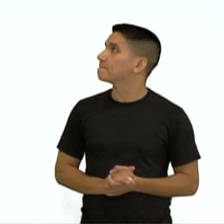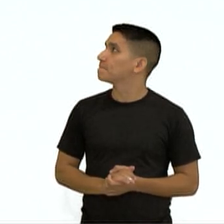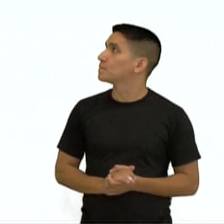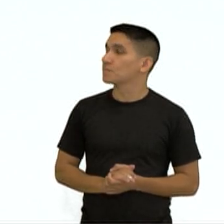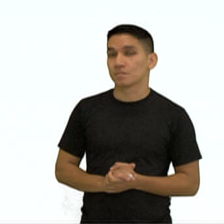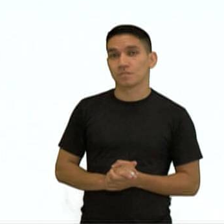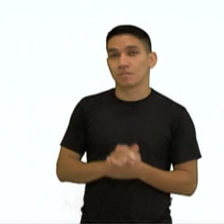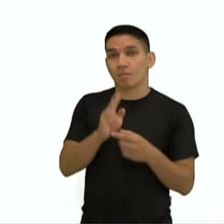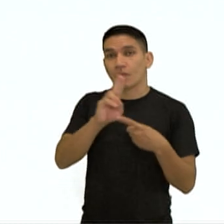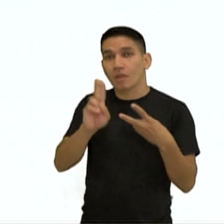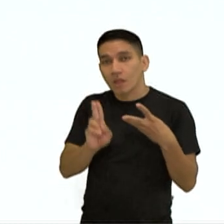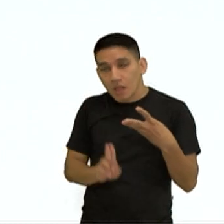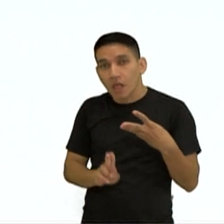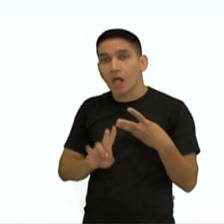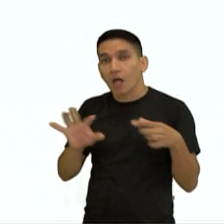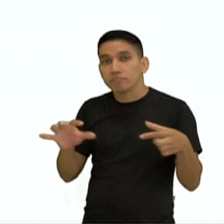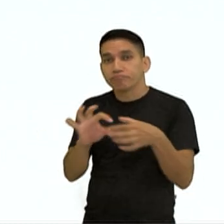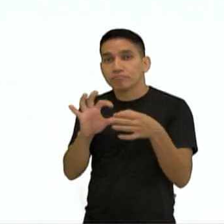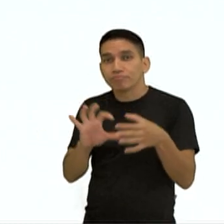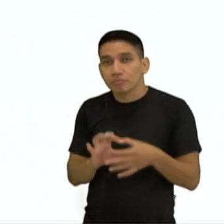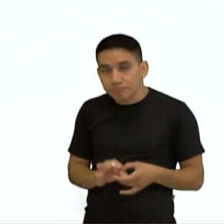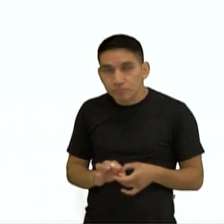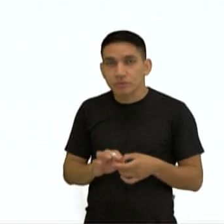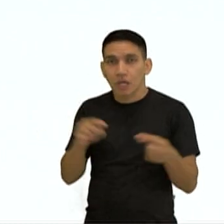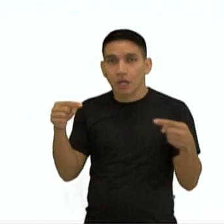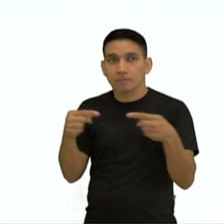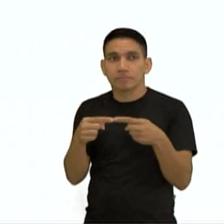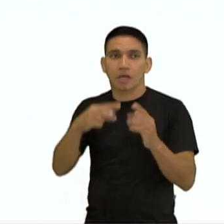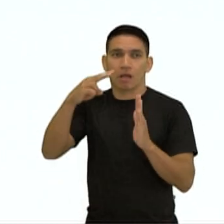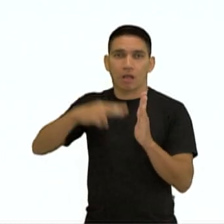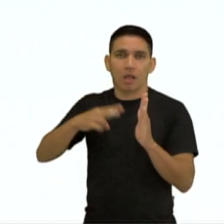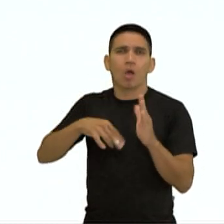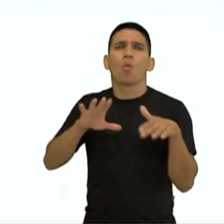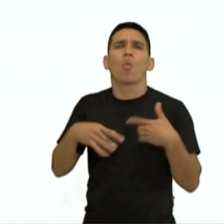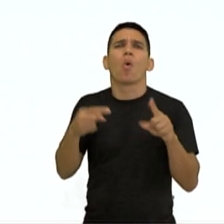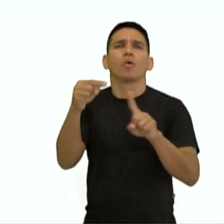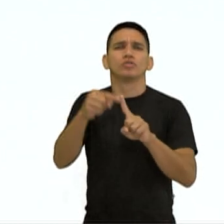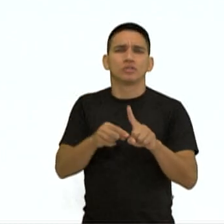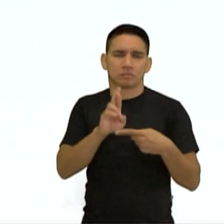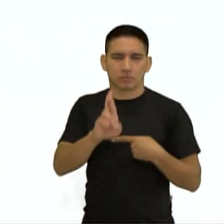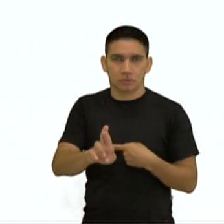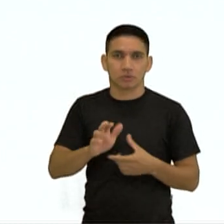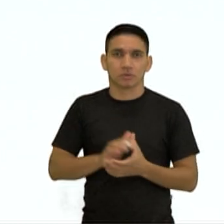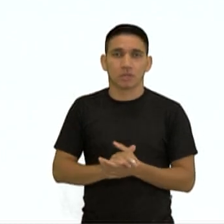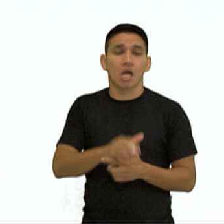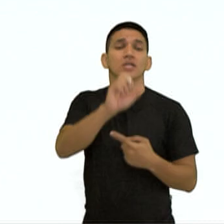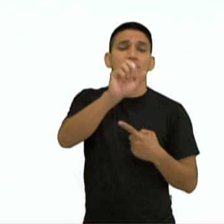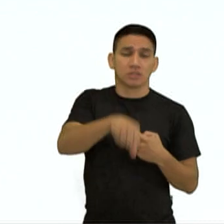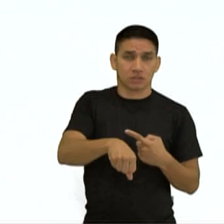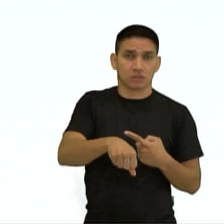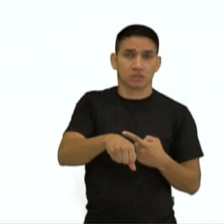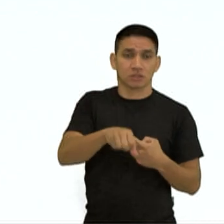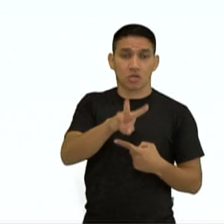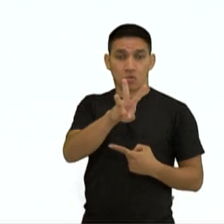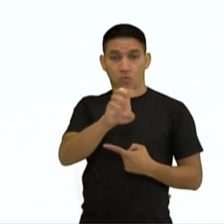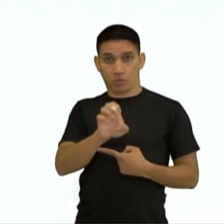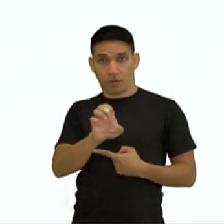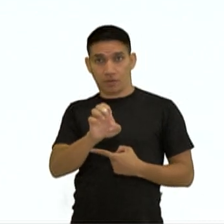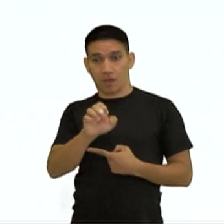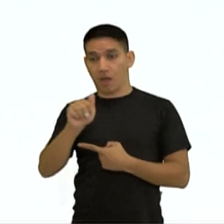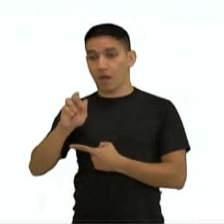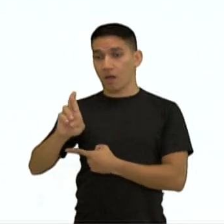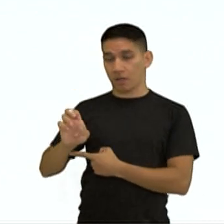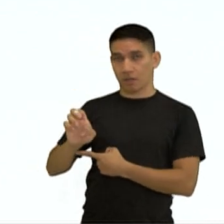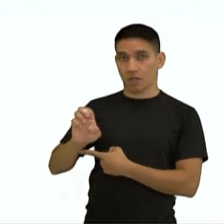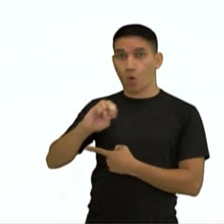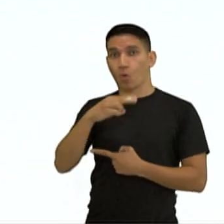Ou yes, we are. No, we aren't. Sim, estou. Ou não, não estou. Sim, estamos.